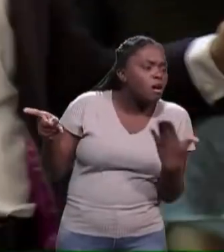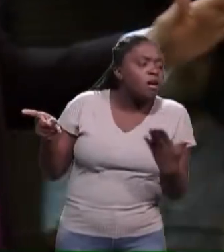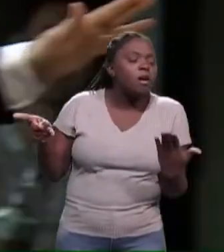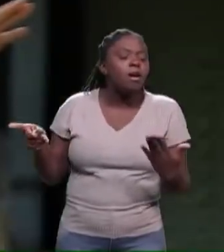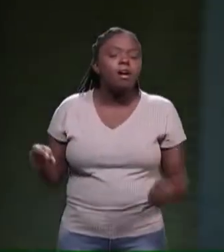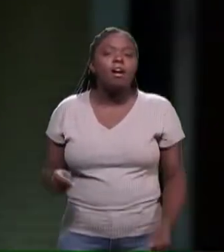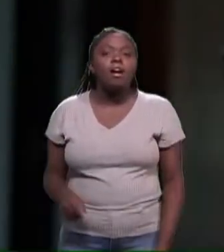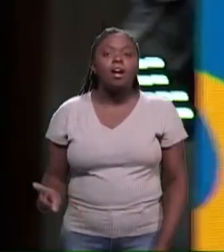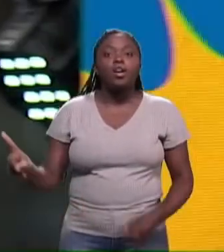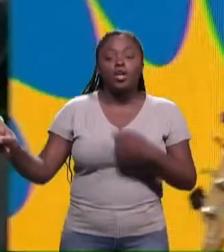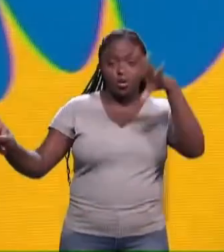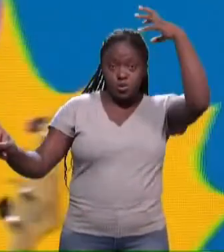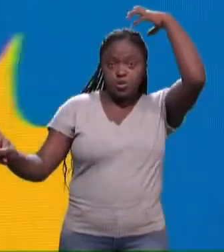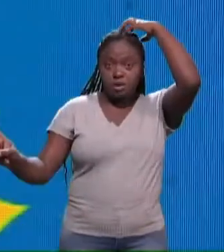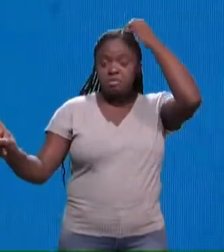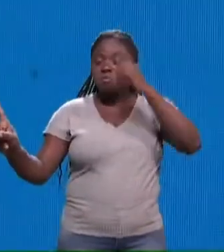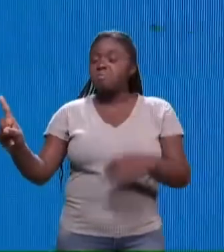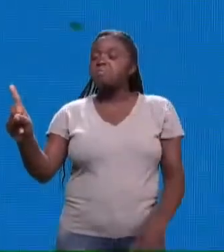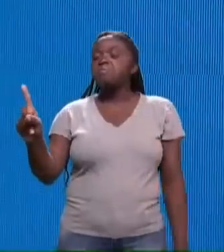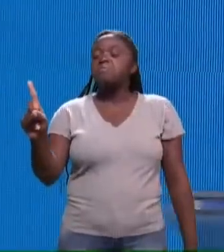reizinho do universo passando dentro de casa assim, ó.